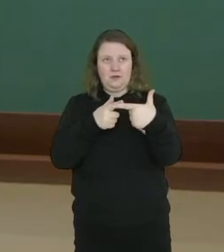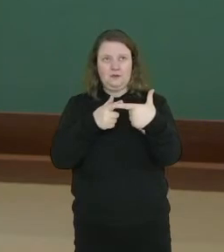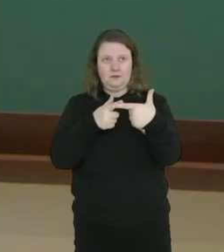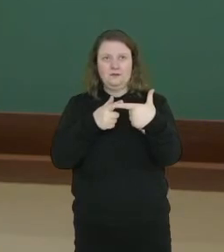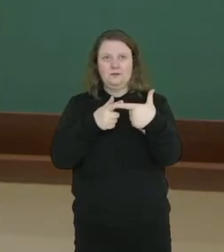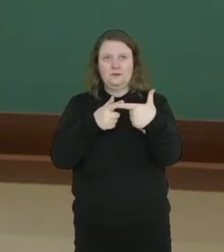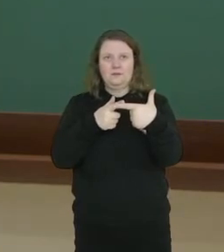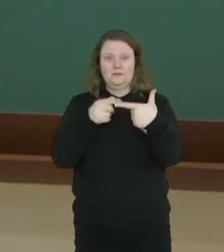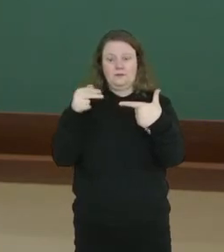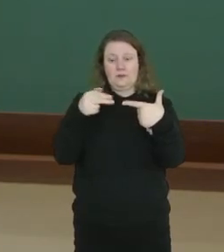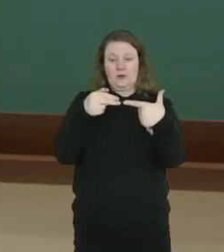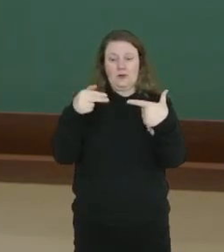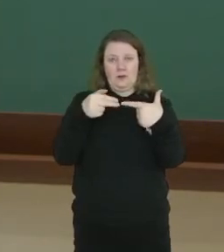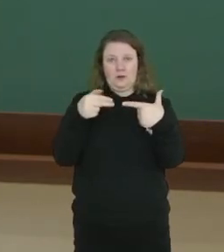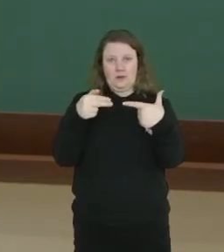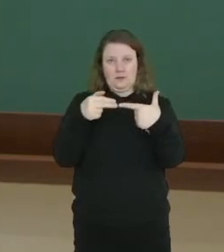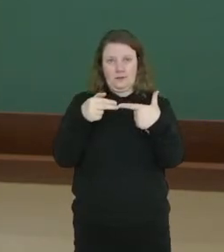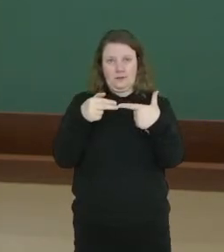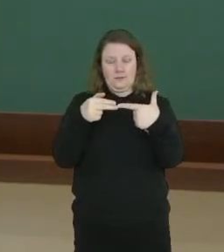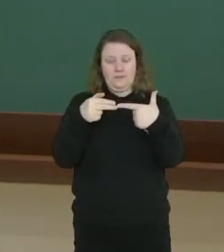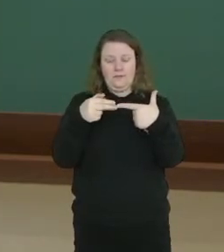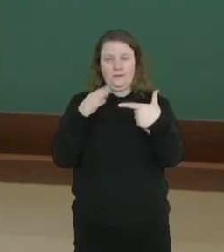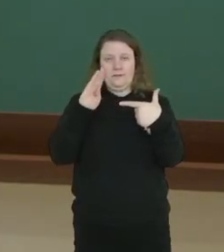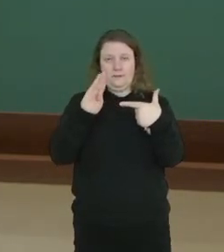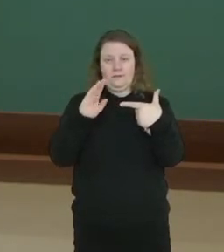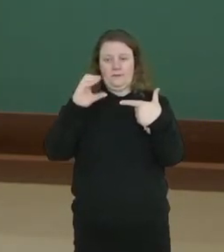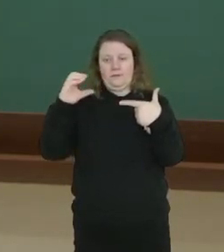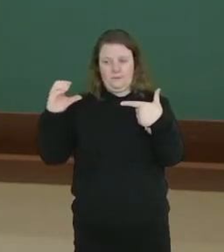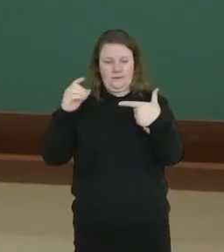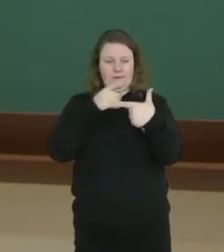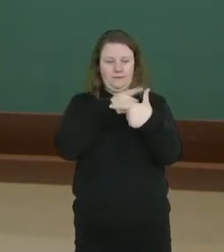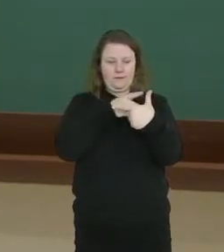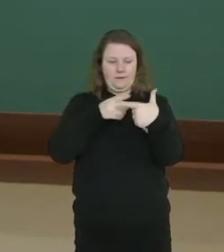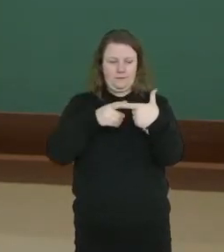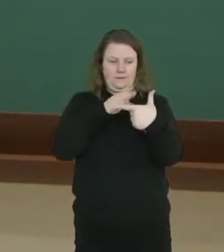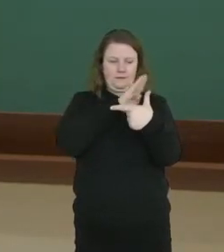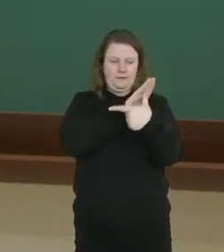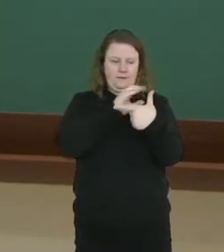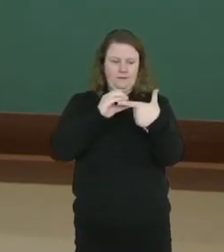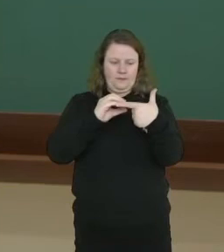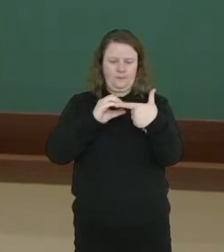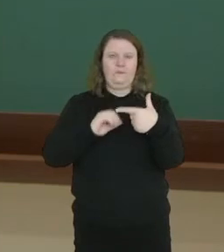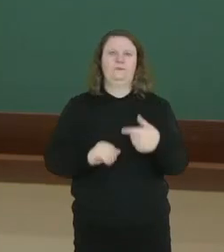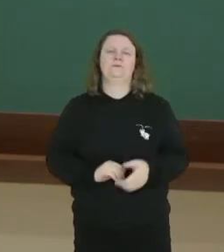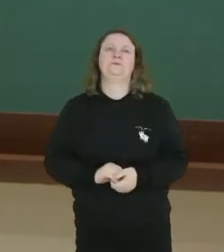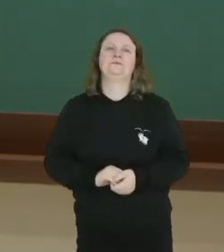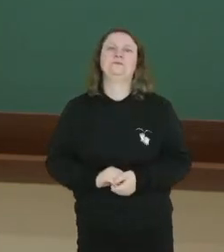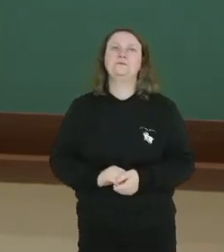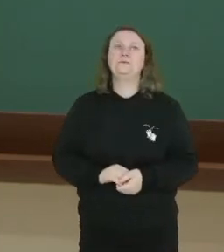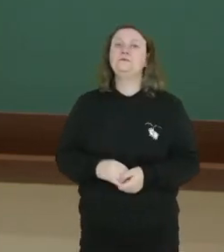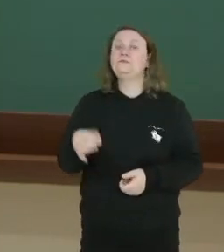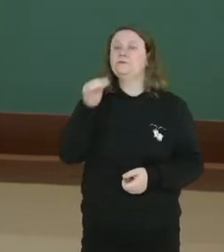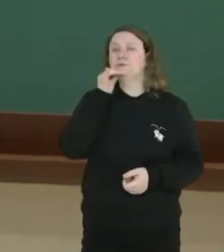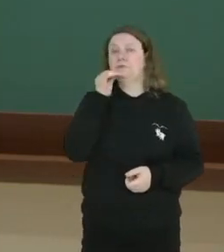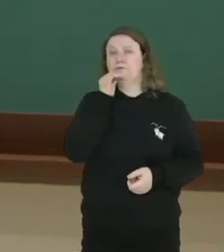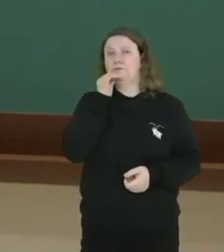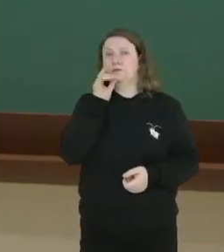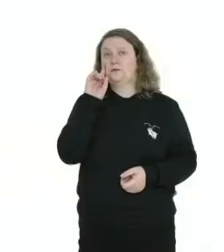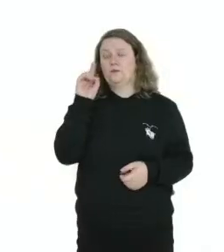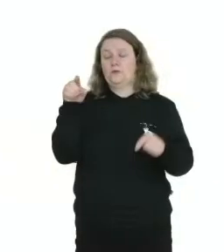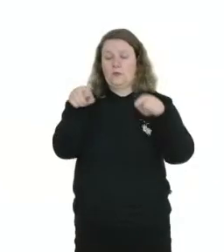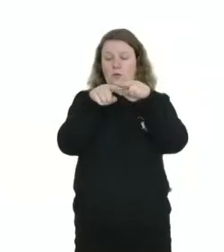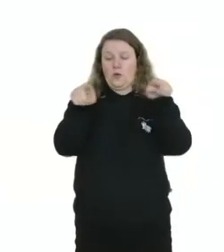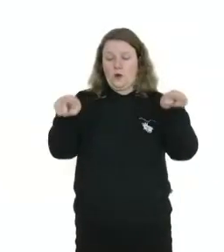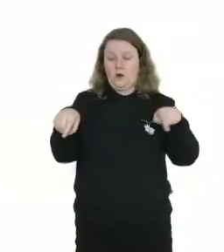lado do sinal de igual, no segundo membro que a gente chama. Então, olha um exemplo. Em um terreno triangular